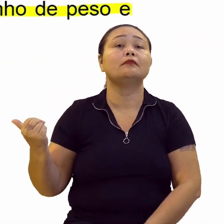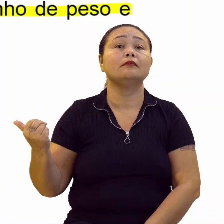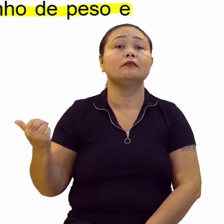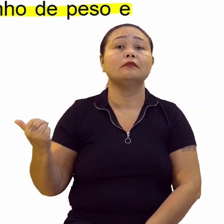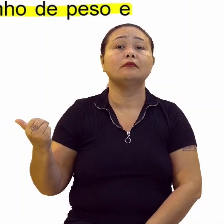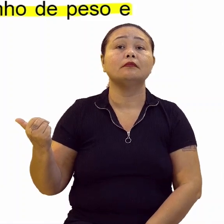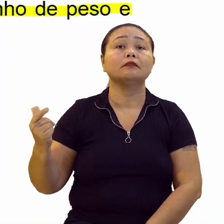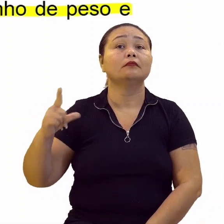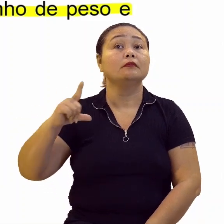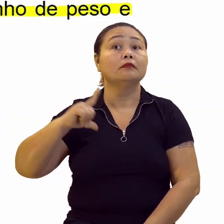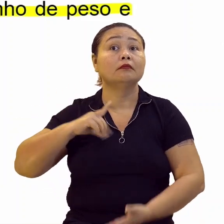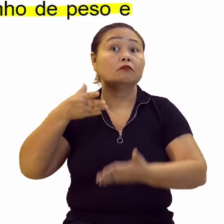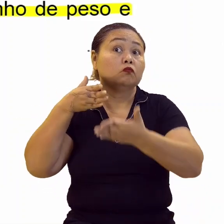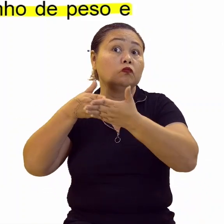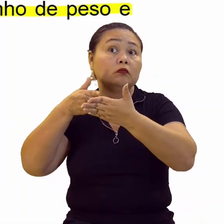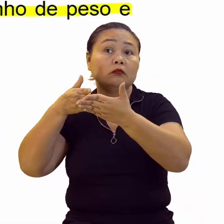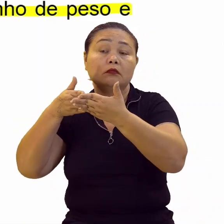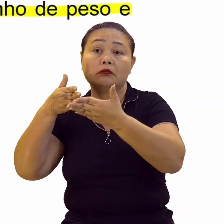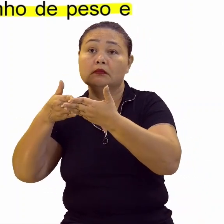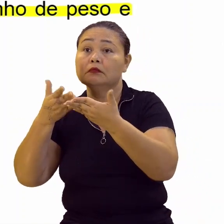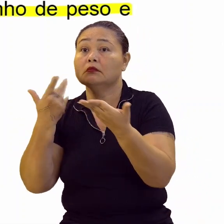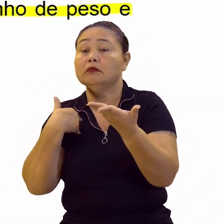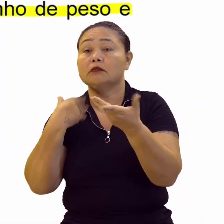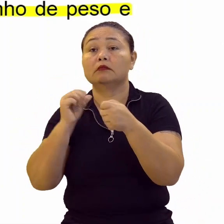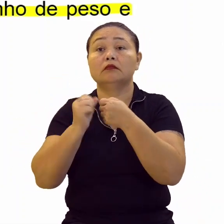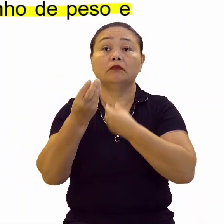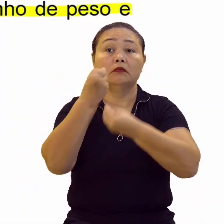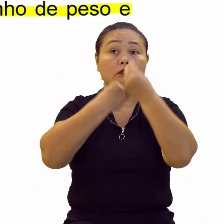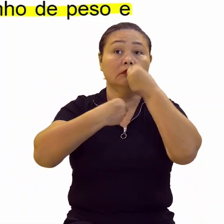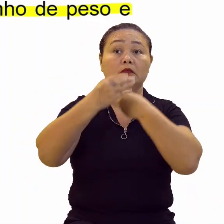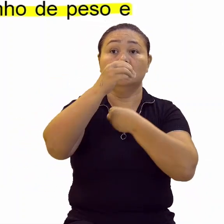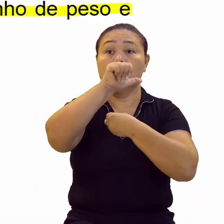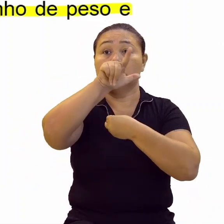causa aí uma restrição constante da ingesta calórica,